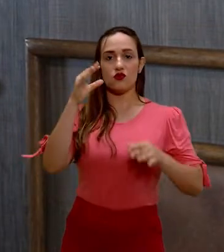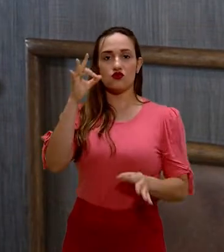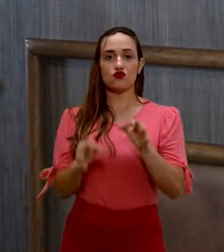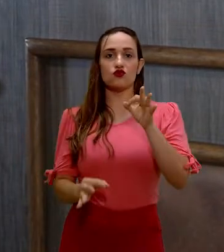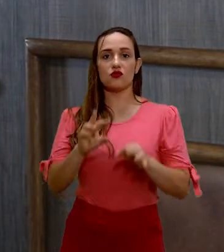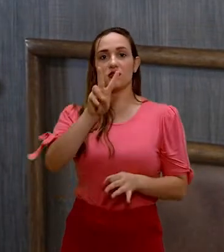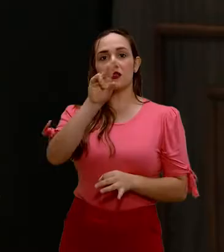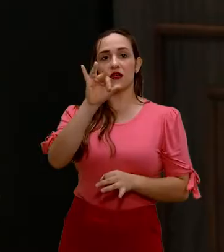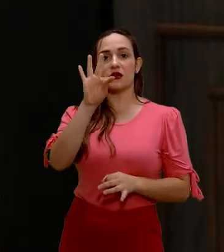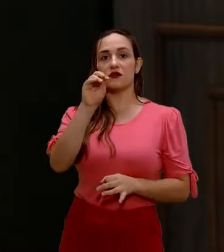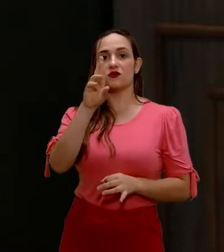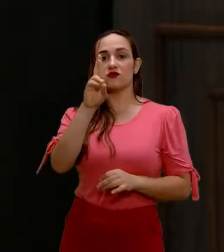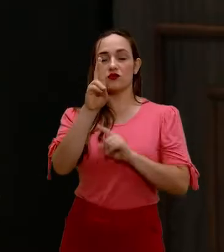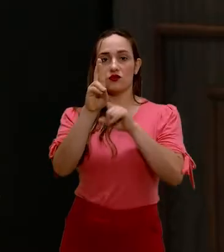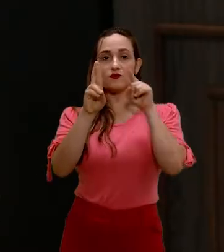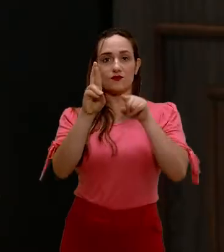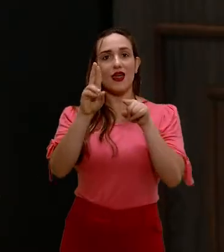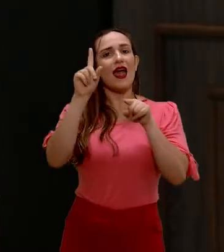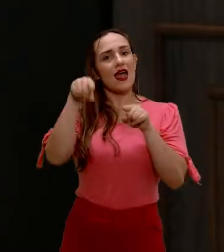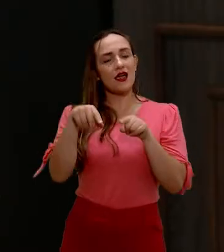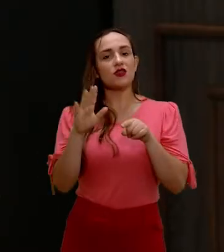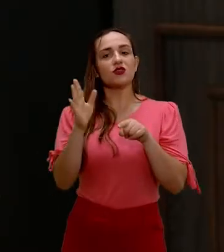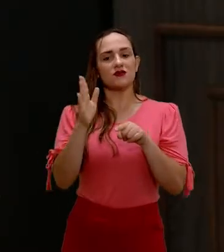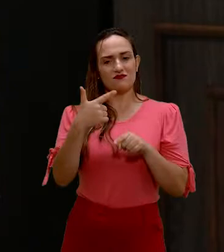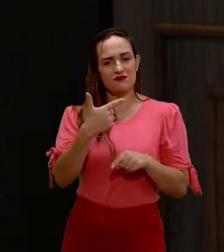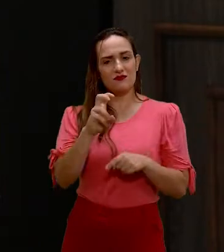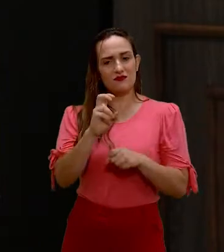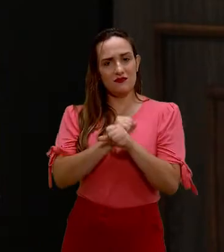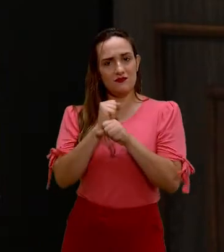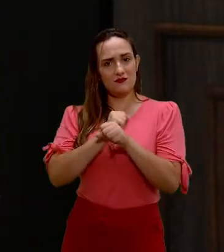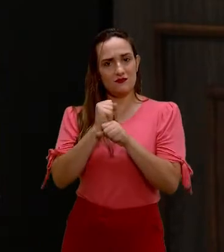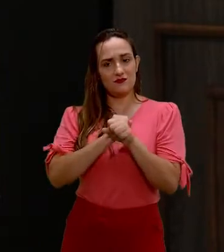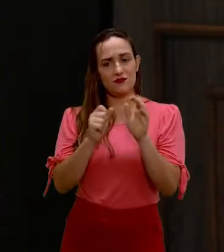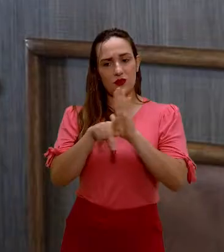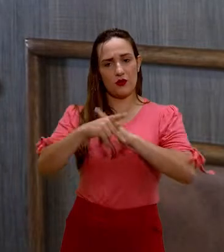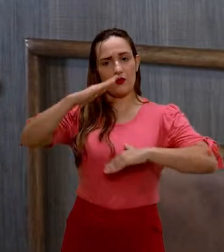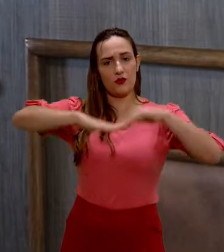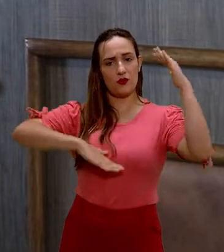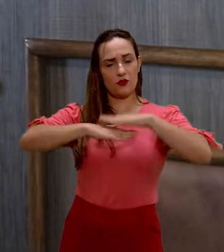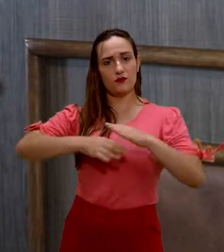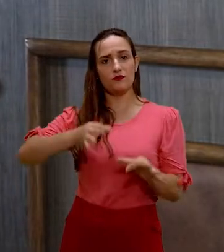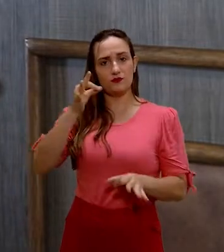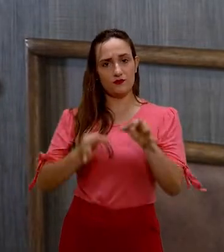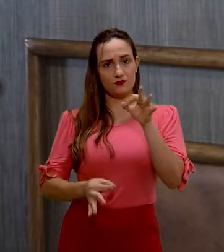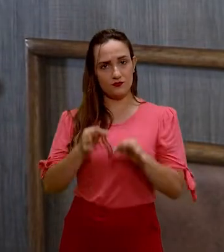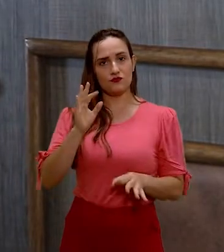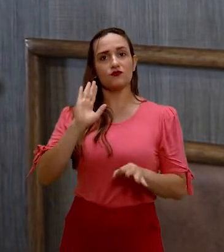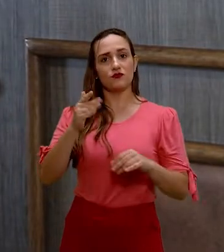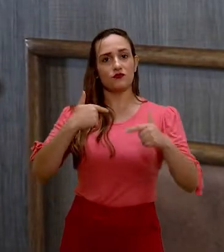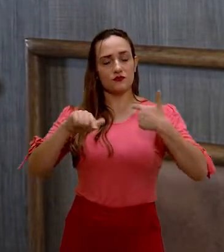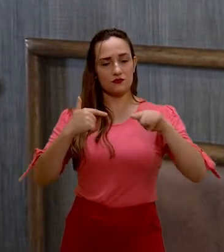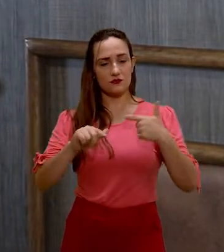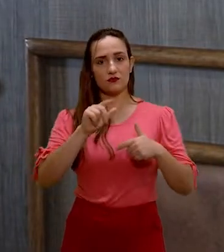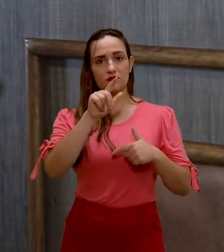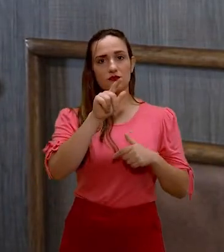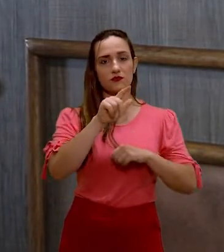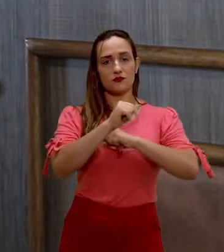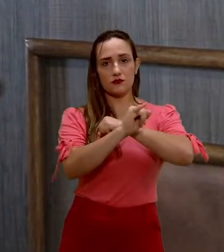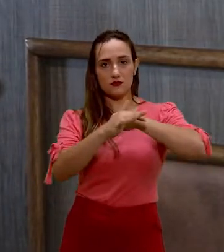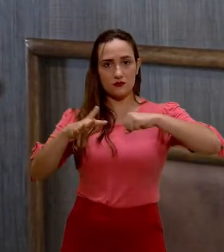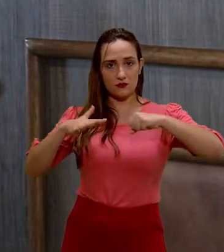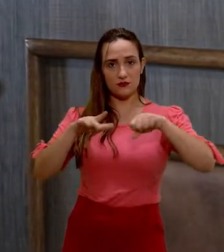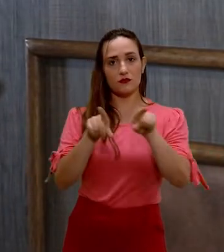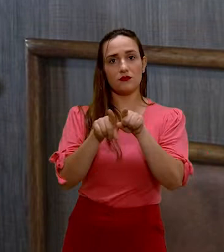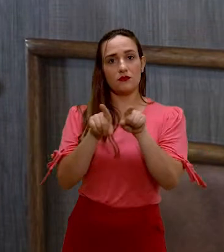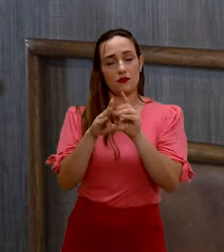de Oliveira Guibo, que soma mais de 25 anos de magistratura. Guibo já judicou em Iguatemi e Corumbá.